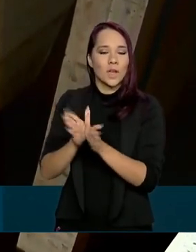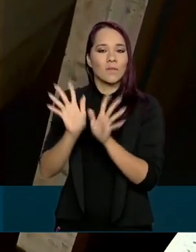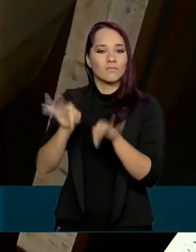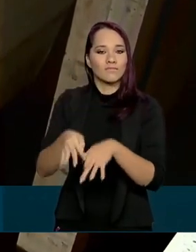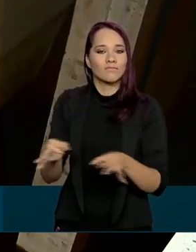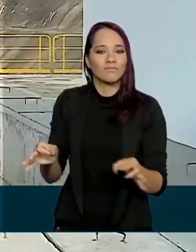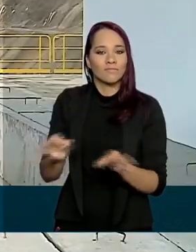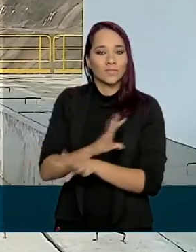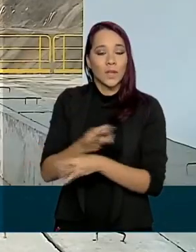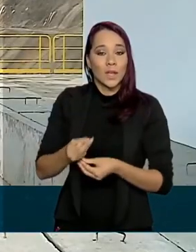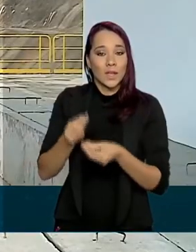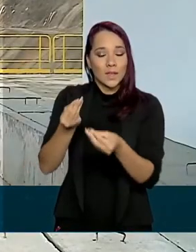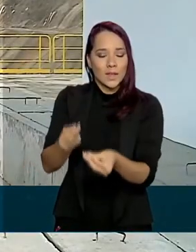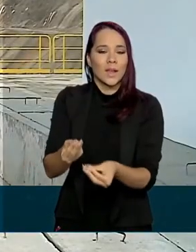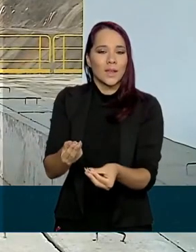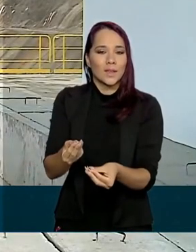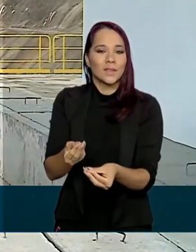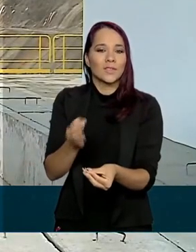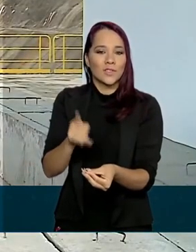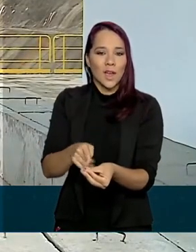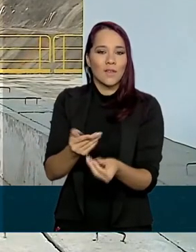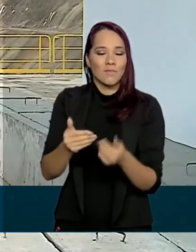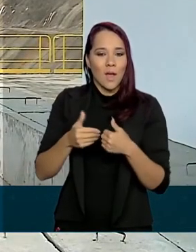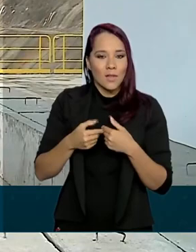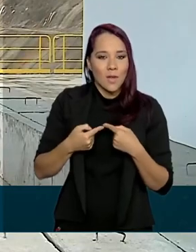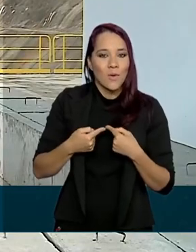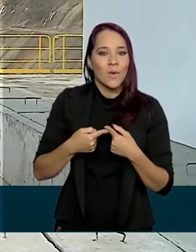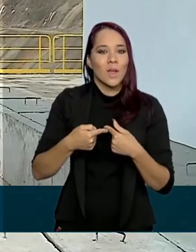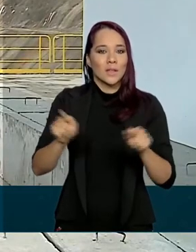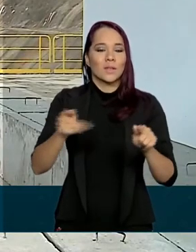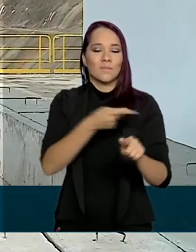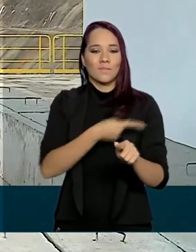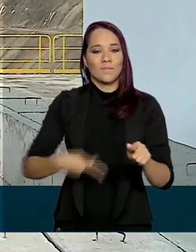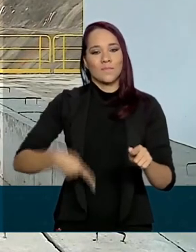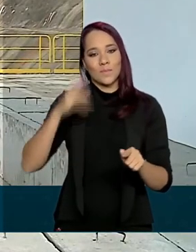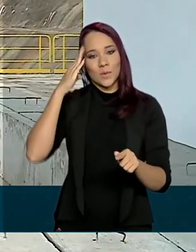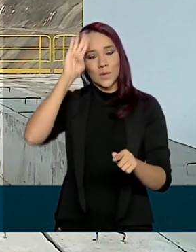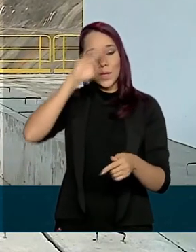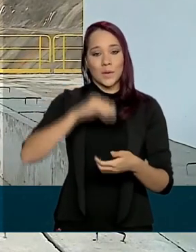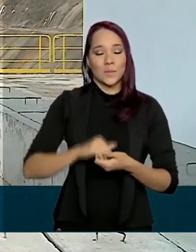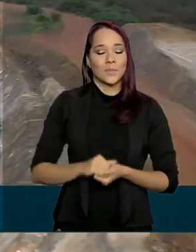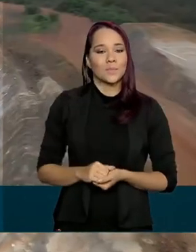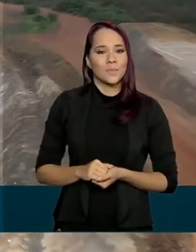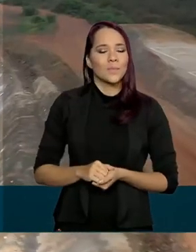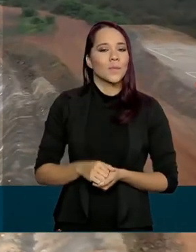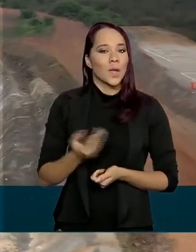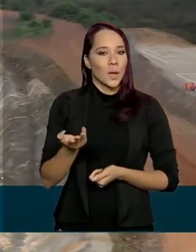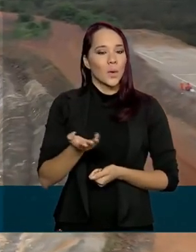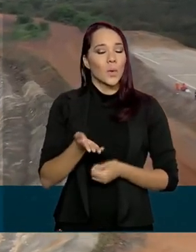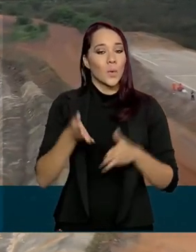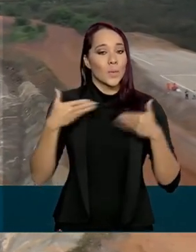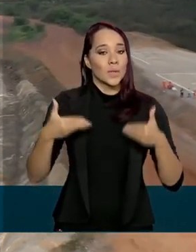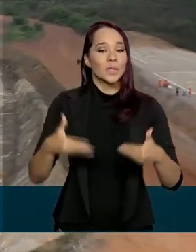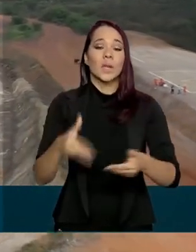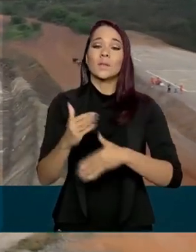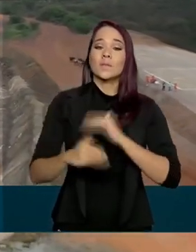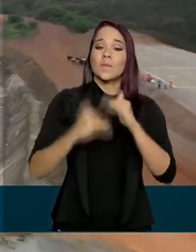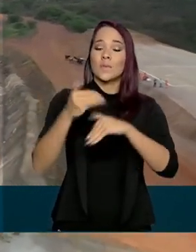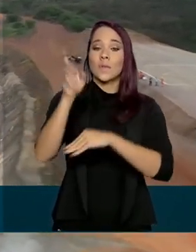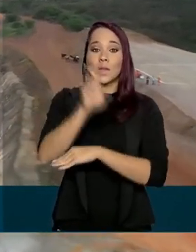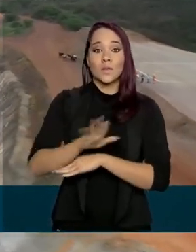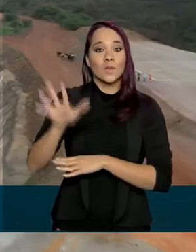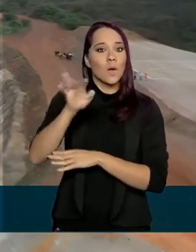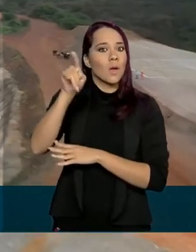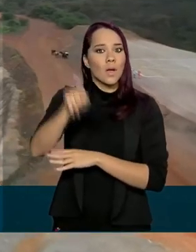concluída e entregue a pouco pelo presidente jair bolsonaro segundo o ministério do desenvolvimento regional